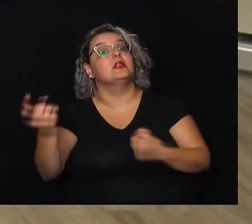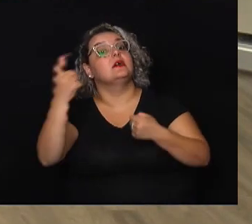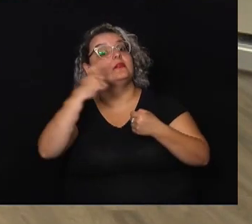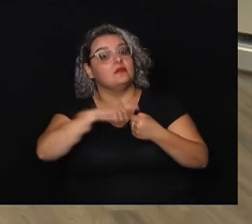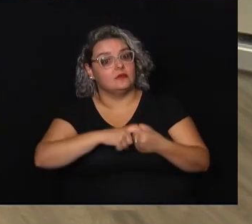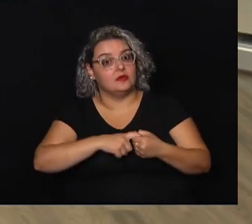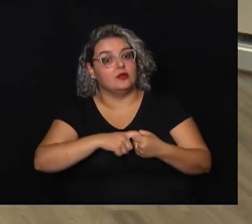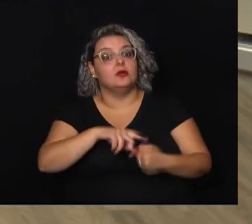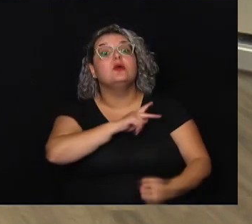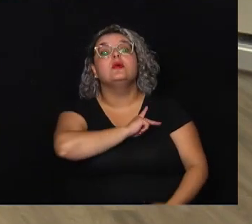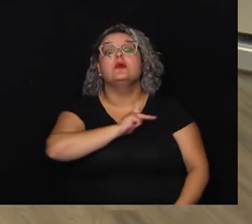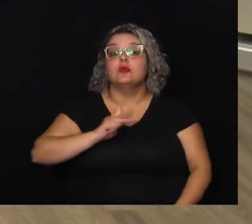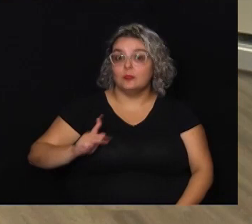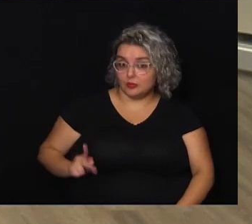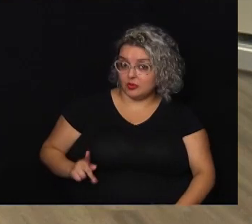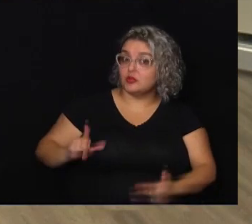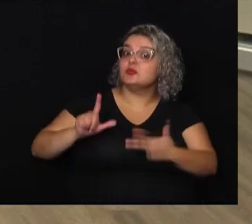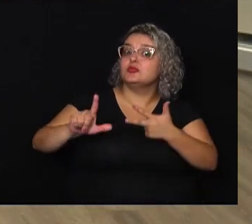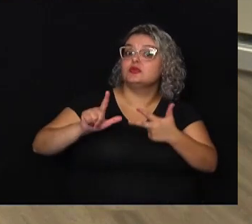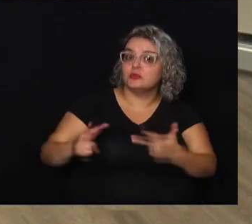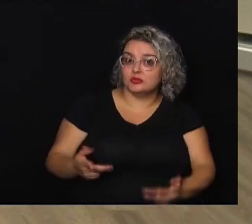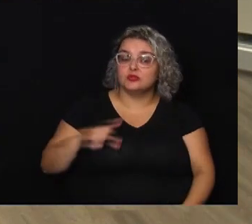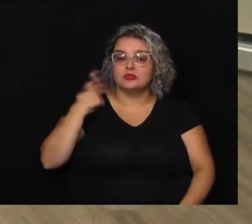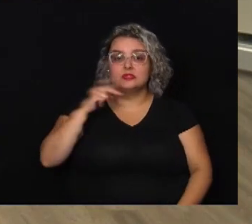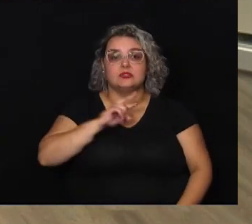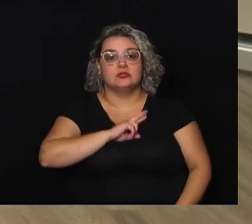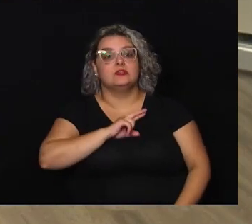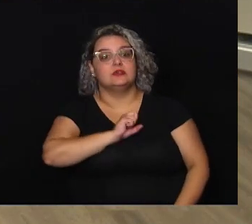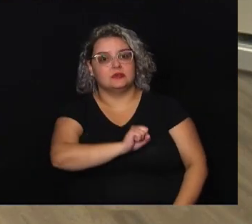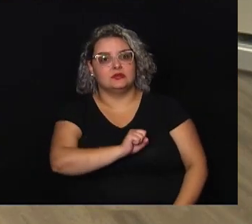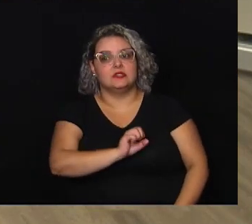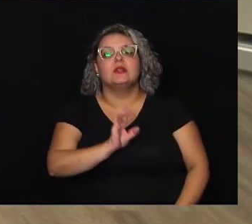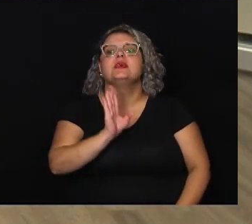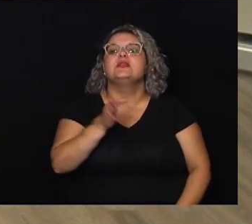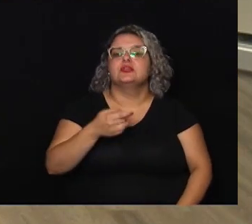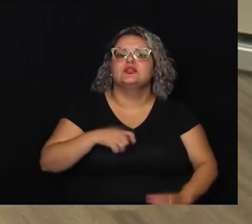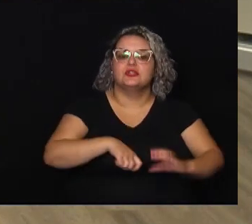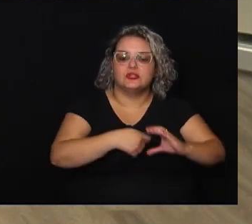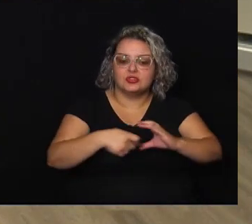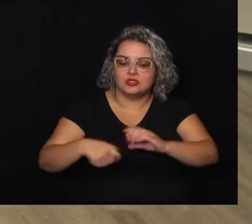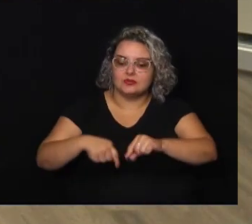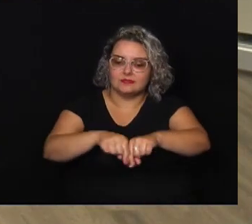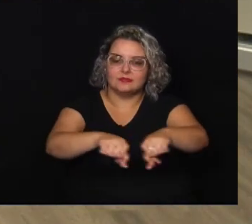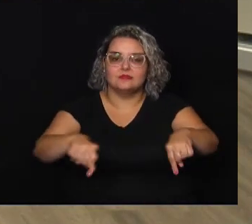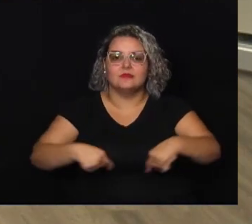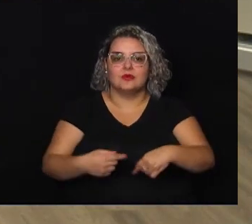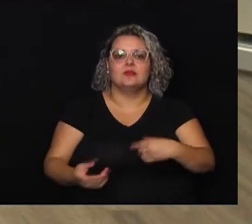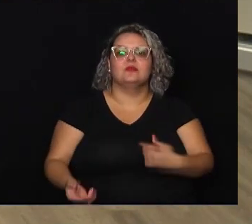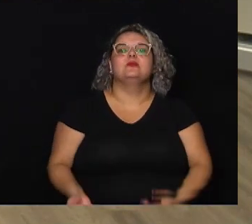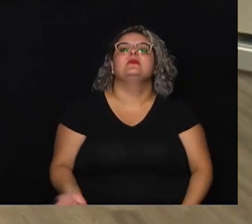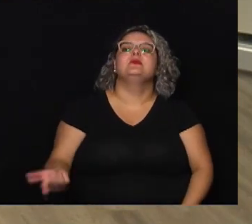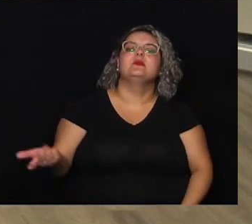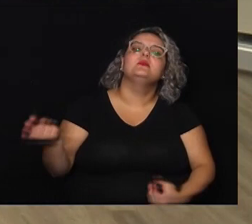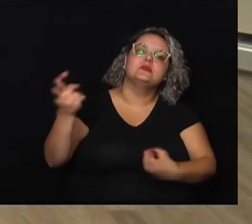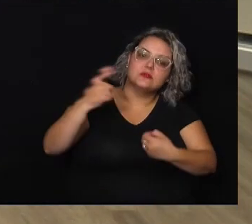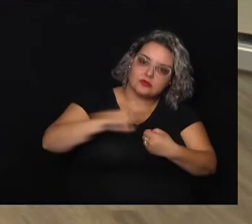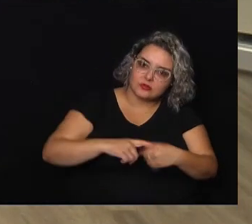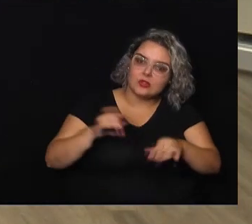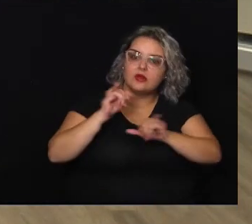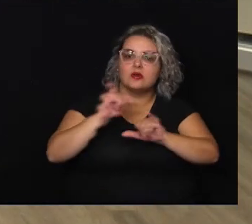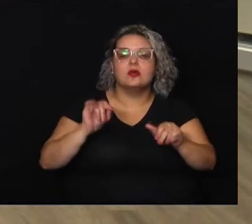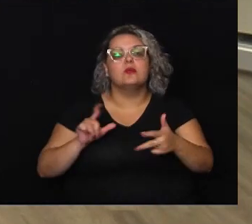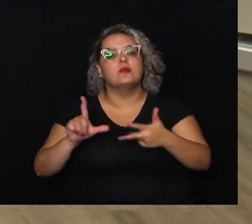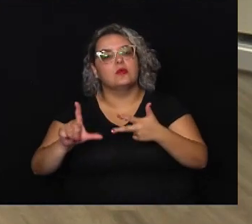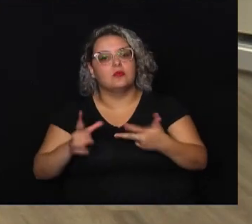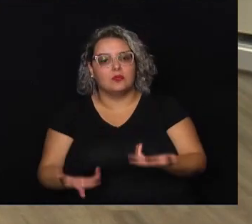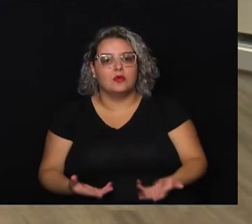o presidente aqui do Legislativo, o vereador Luiz Rossini, já está aqui nos nossos estúdios, vamos repercutir as notícias do